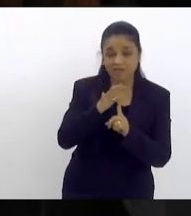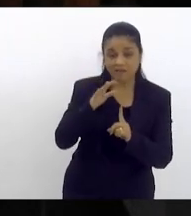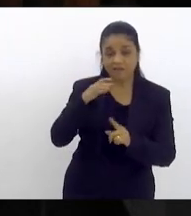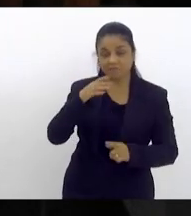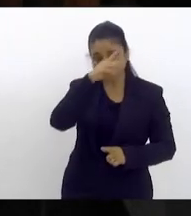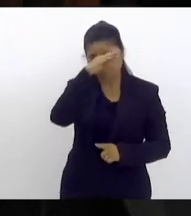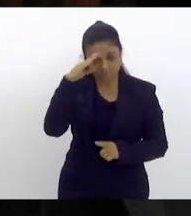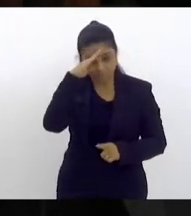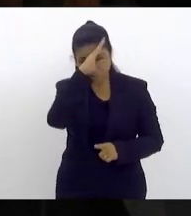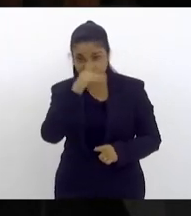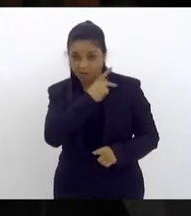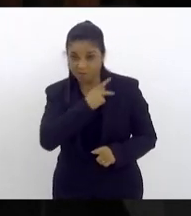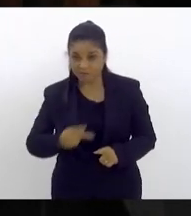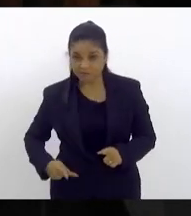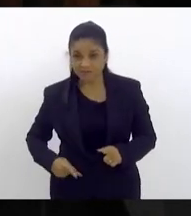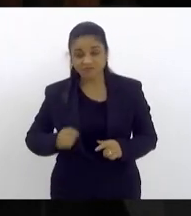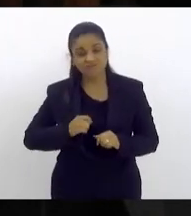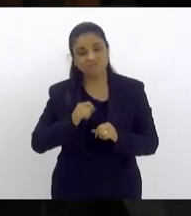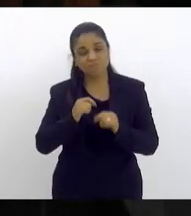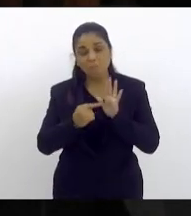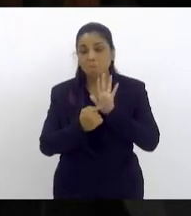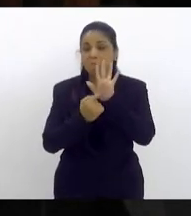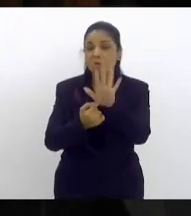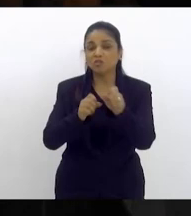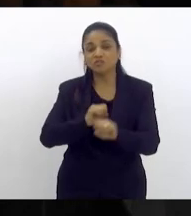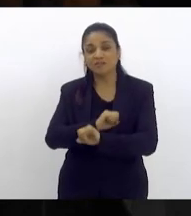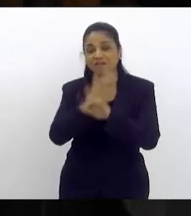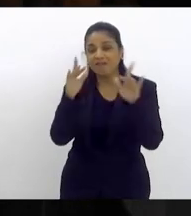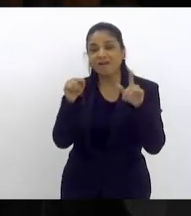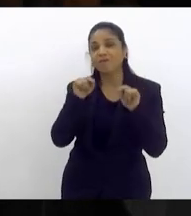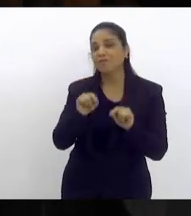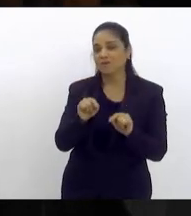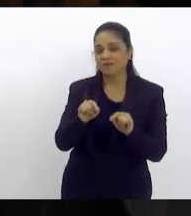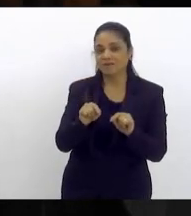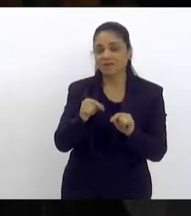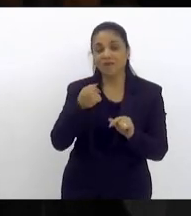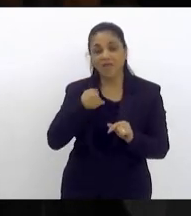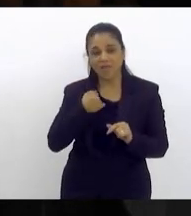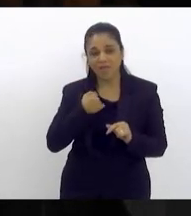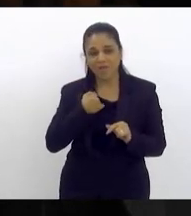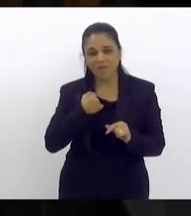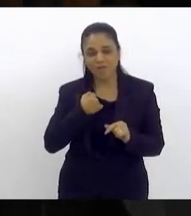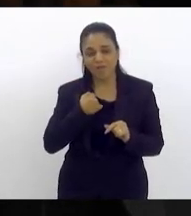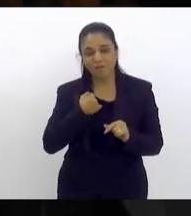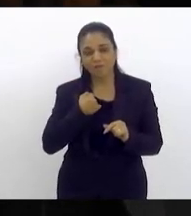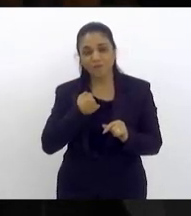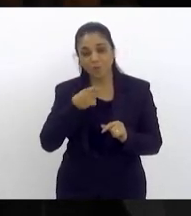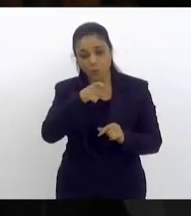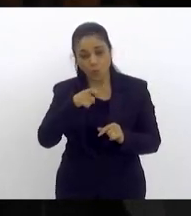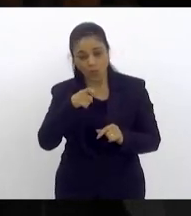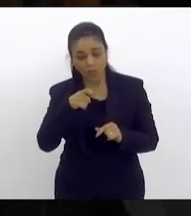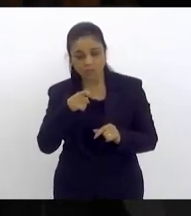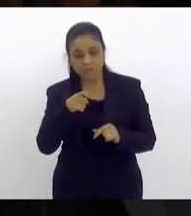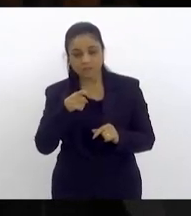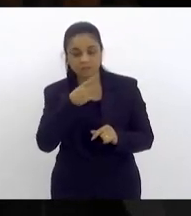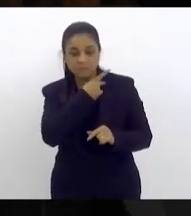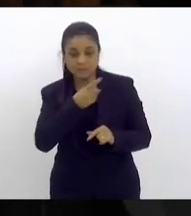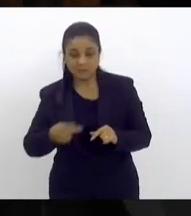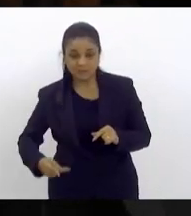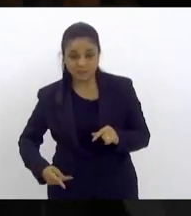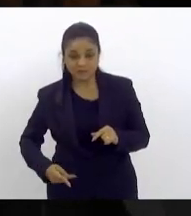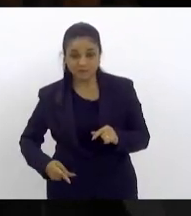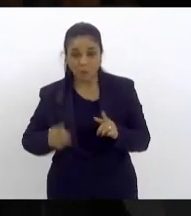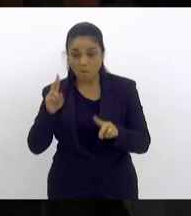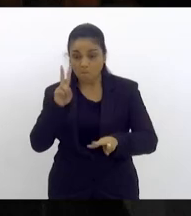E aí fica claro essa questão da operação assim eu sou do tempo que o ex-presidente da República foi preso com